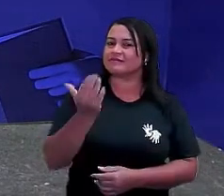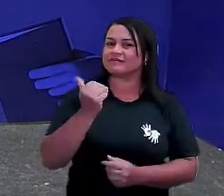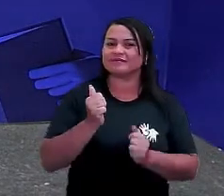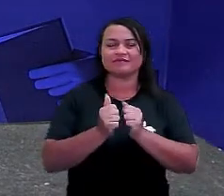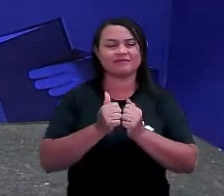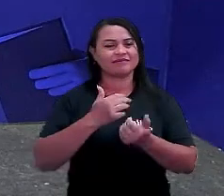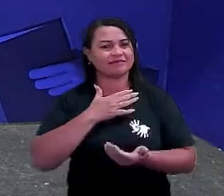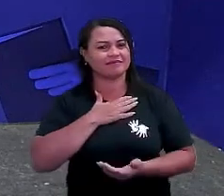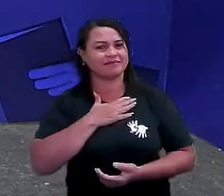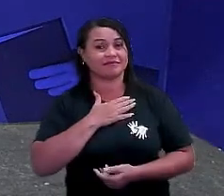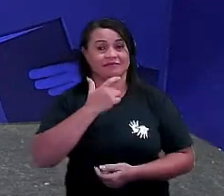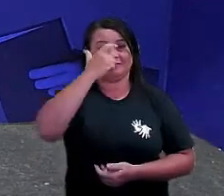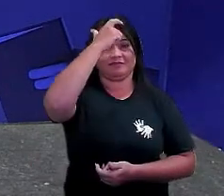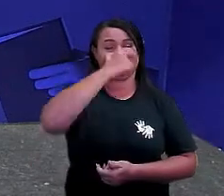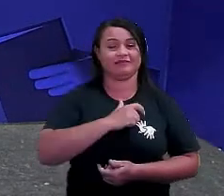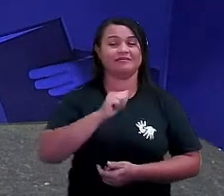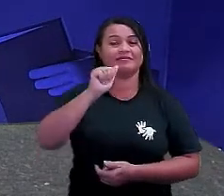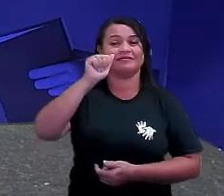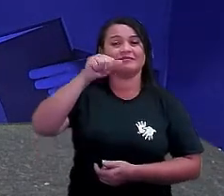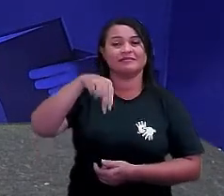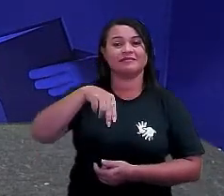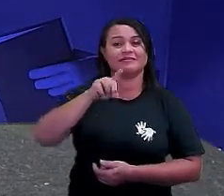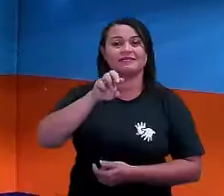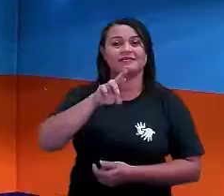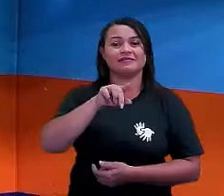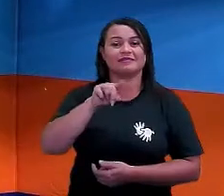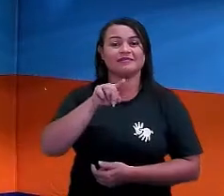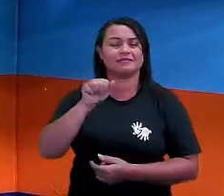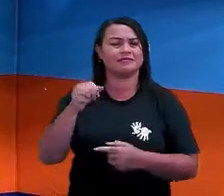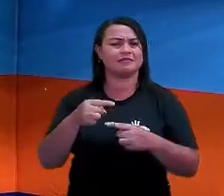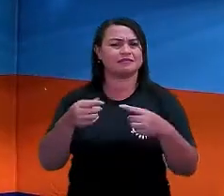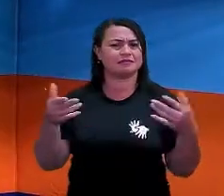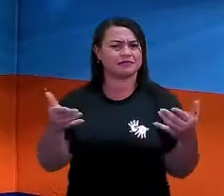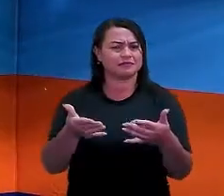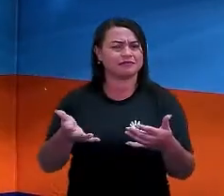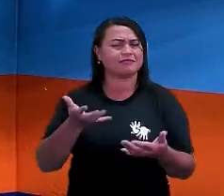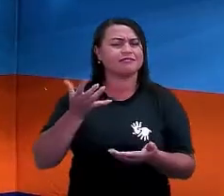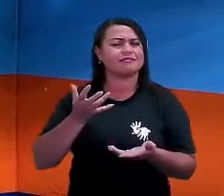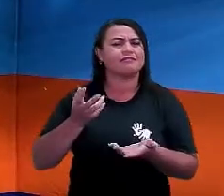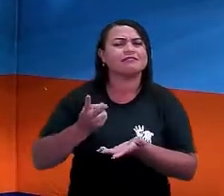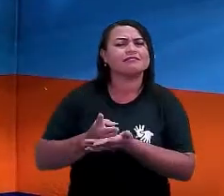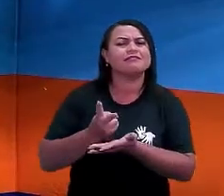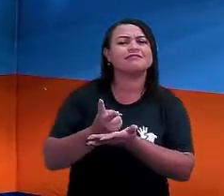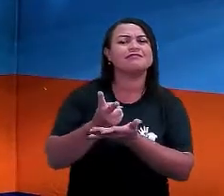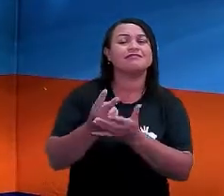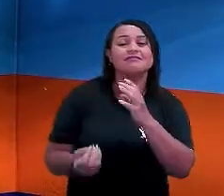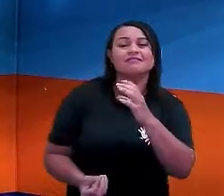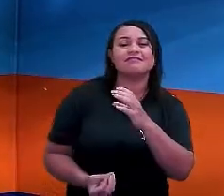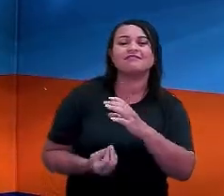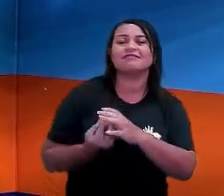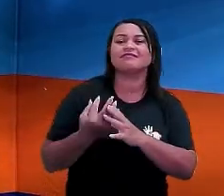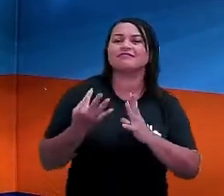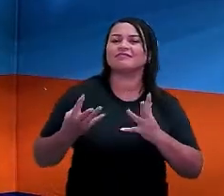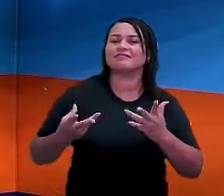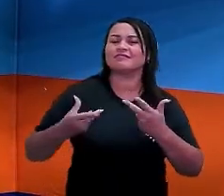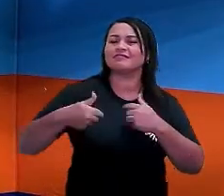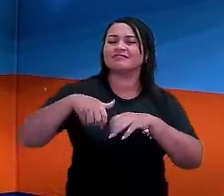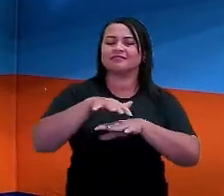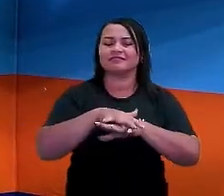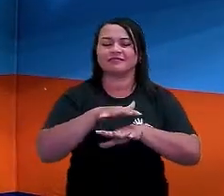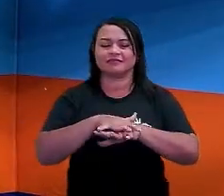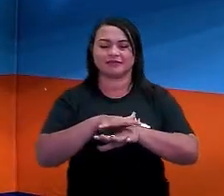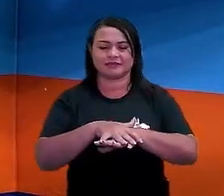vem comigo, Andressa Sacramento, porque hoje eu quero continuar desvendando os mistérios